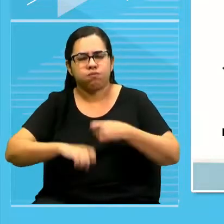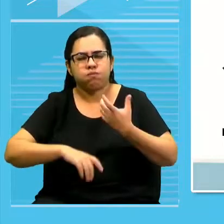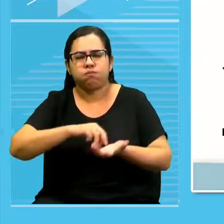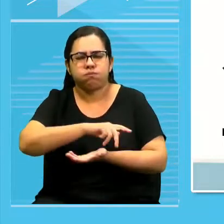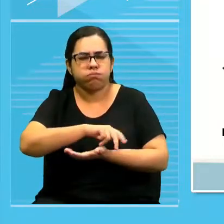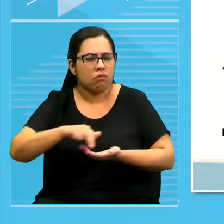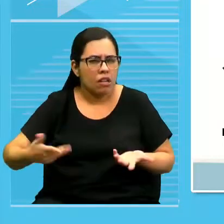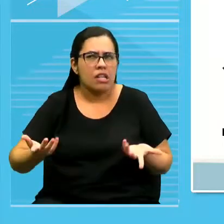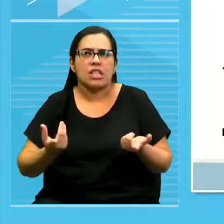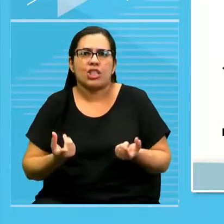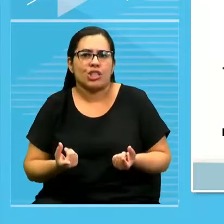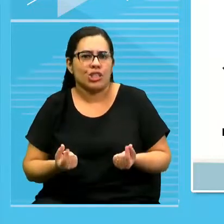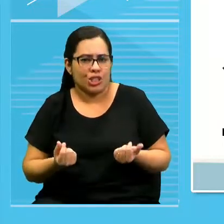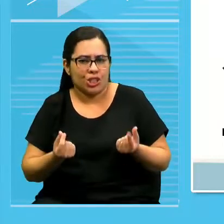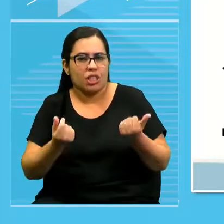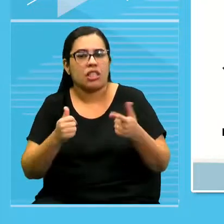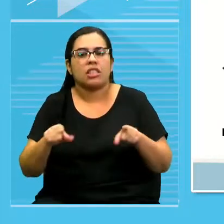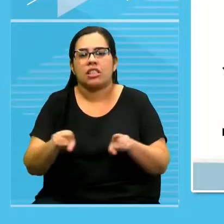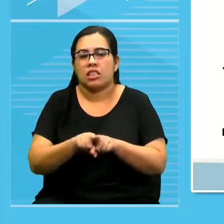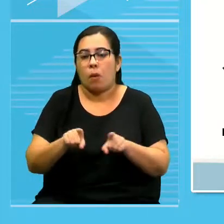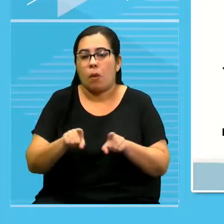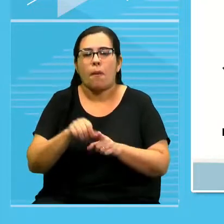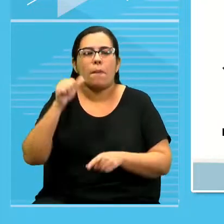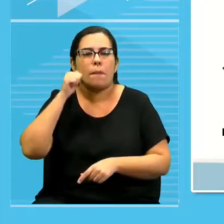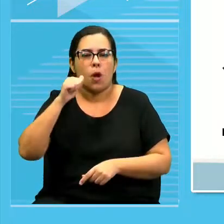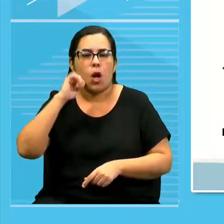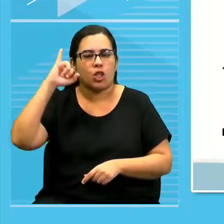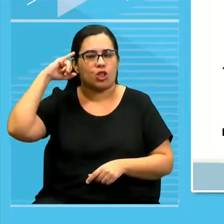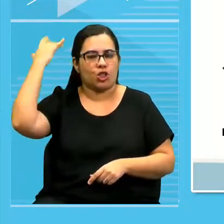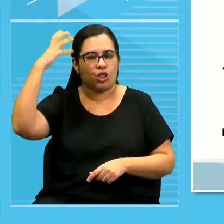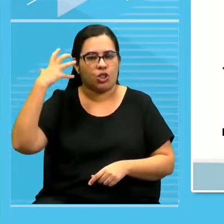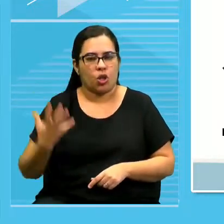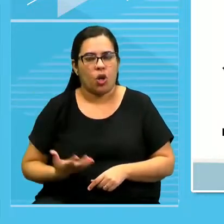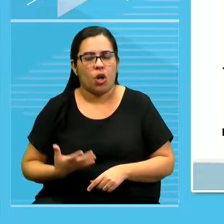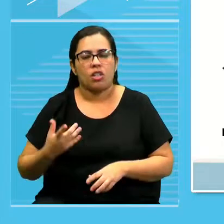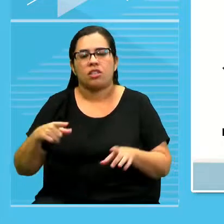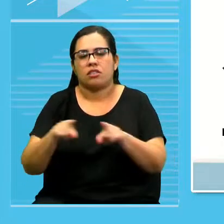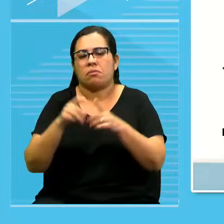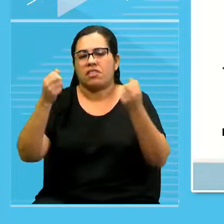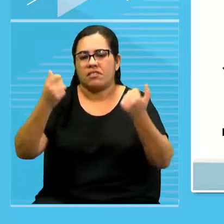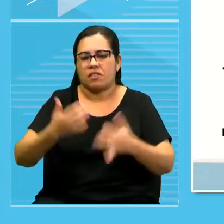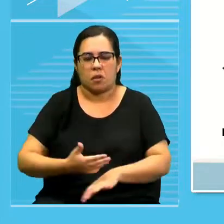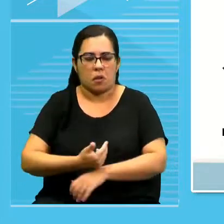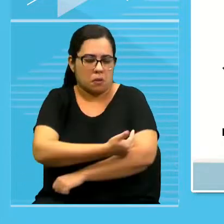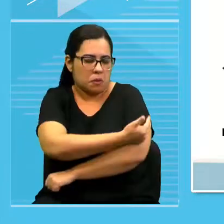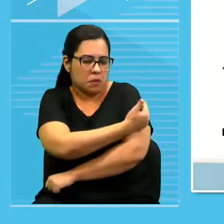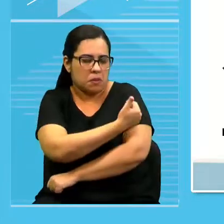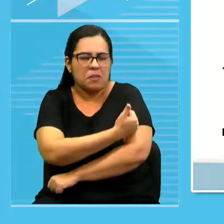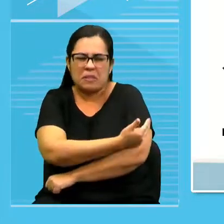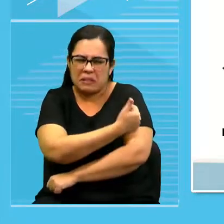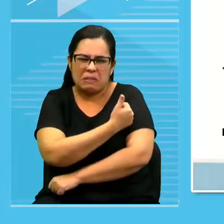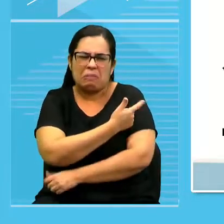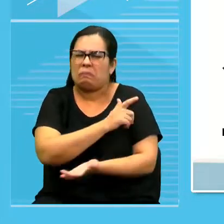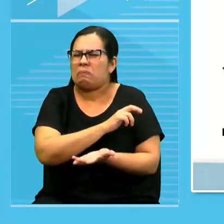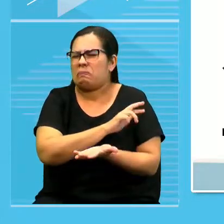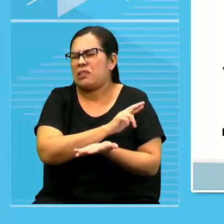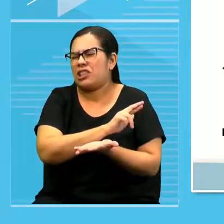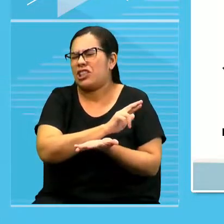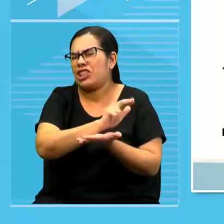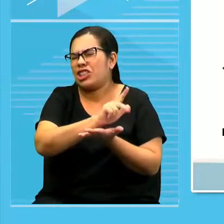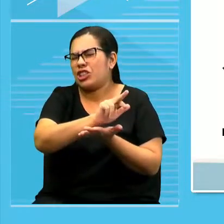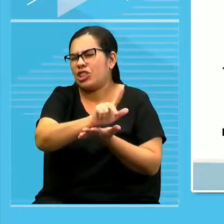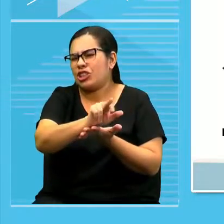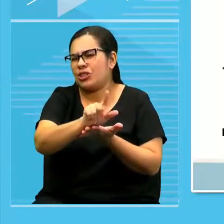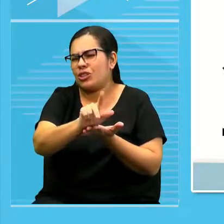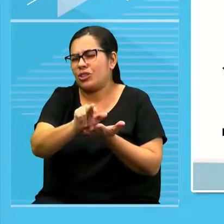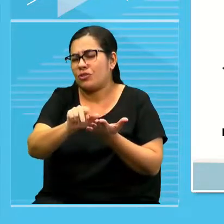a Joyce que na época tava aqui sendo nosso intérprete falou em tatuagem né então lembra Existem muitos assuntos que